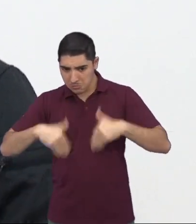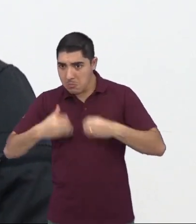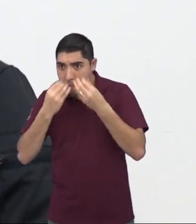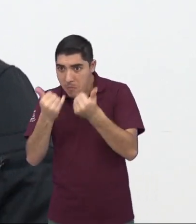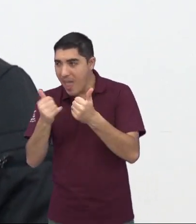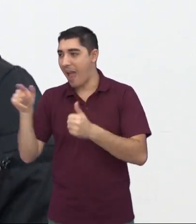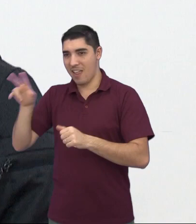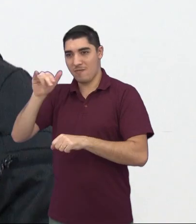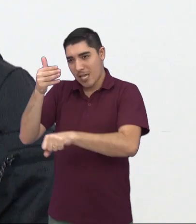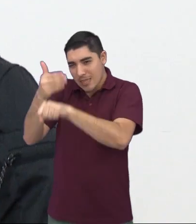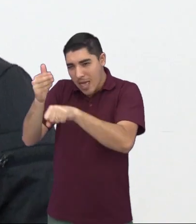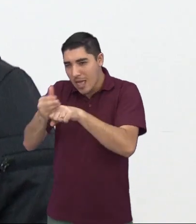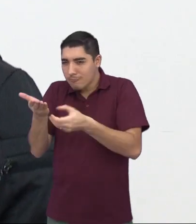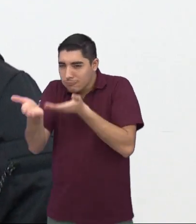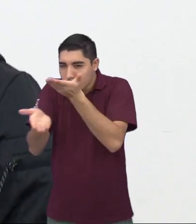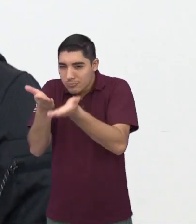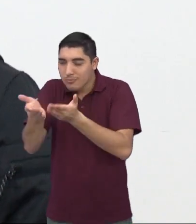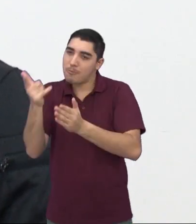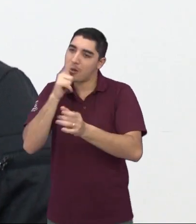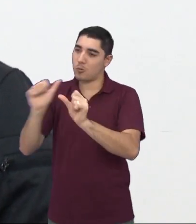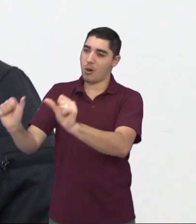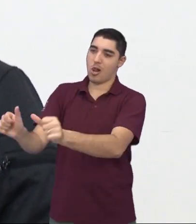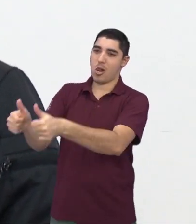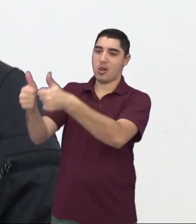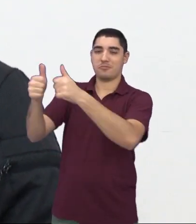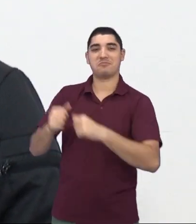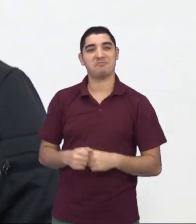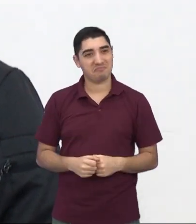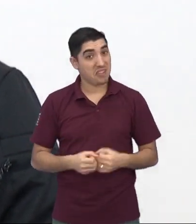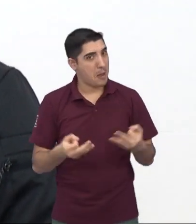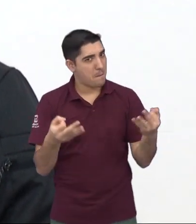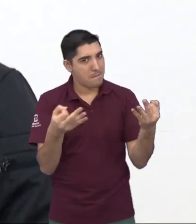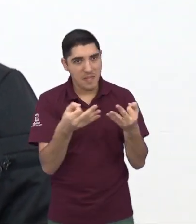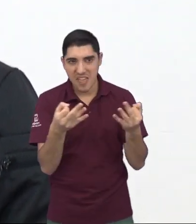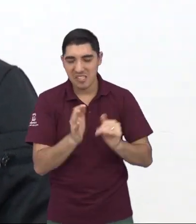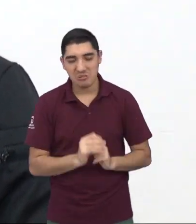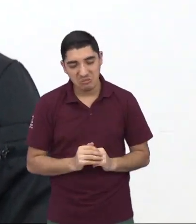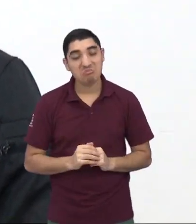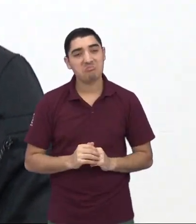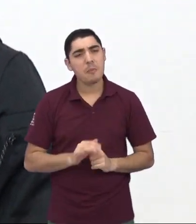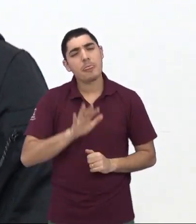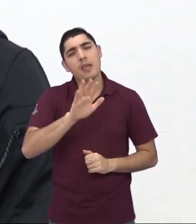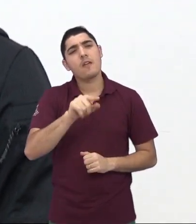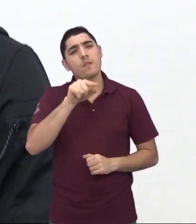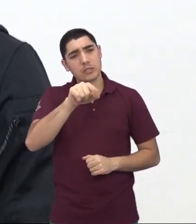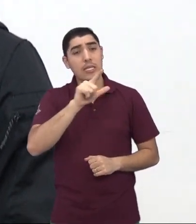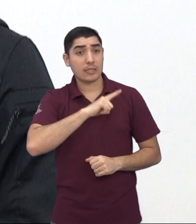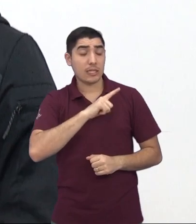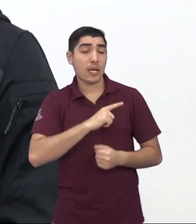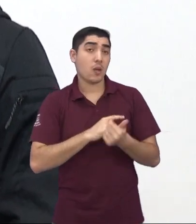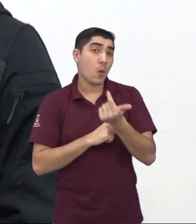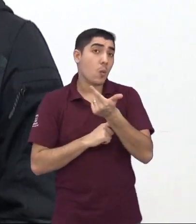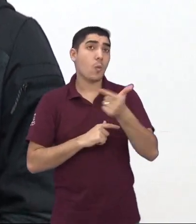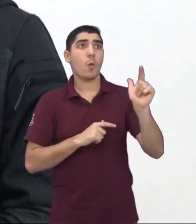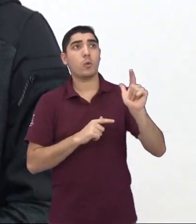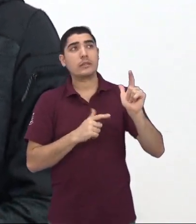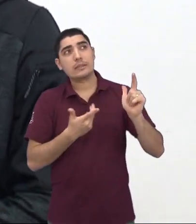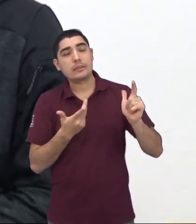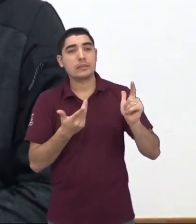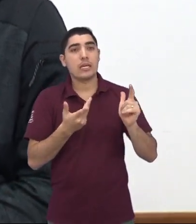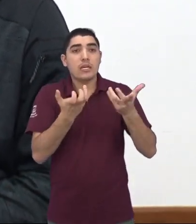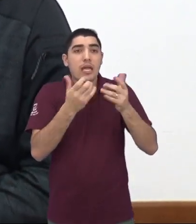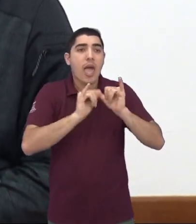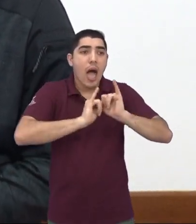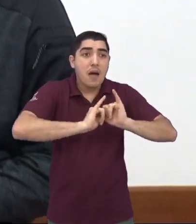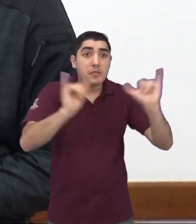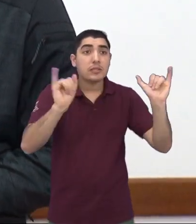dar um excelente trabalho e serviço para essa pessoa. Perfeito. E Wesley, você tem alguma contraindicação, algum cuidado,